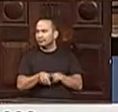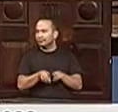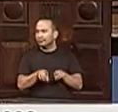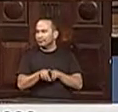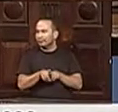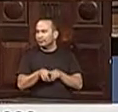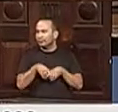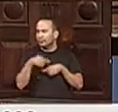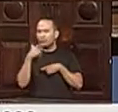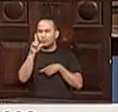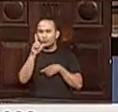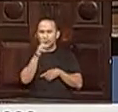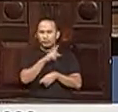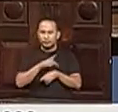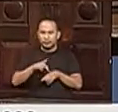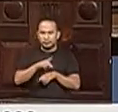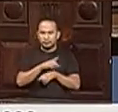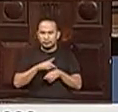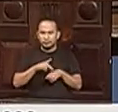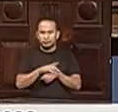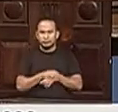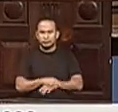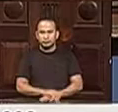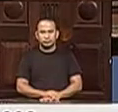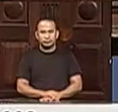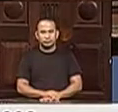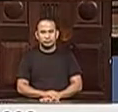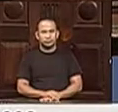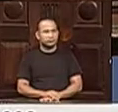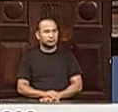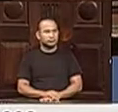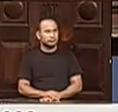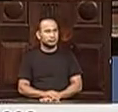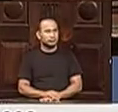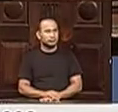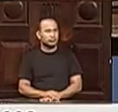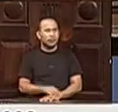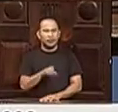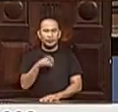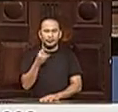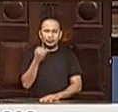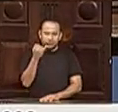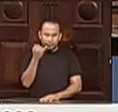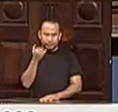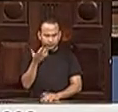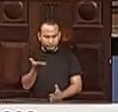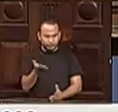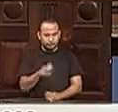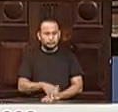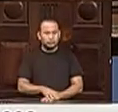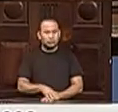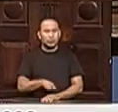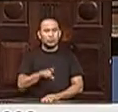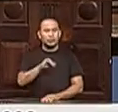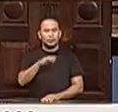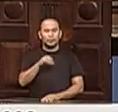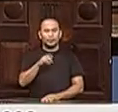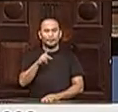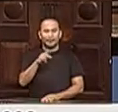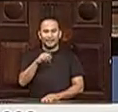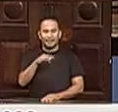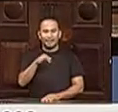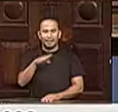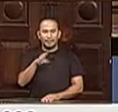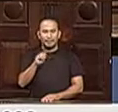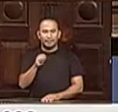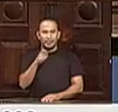inclusive em outros países da Europa. É importante isso. O Rio Paraíba do Sul é a nossa